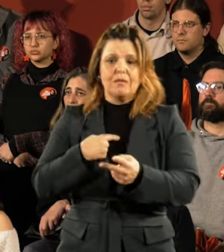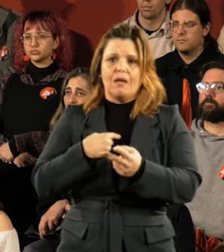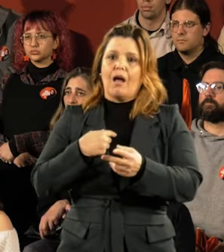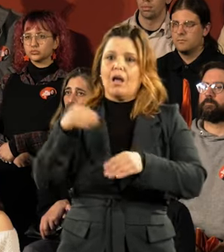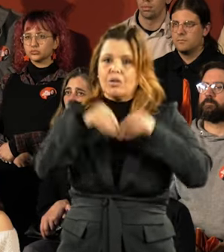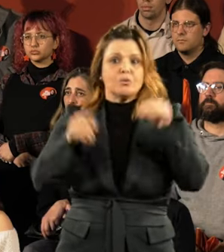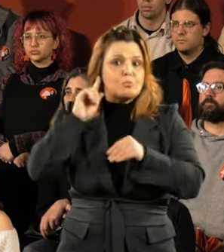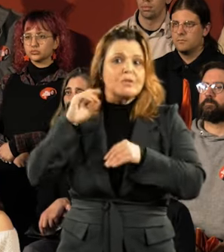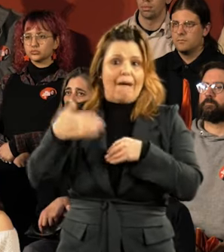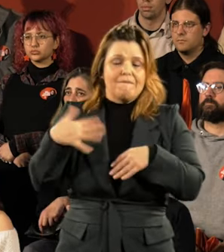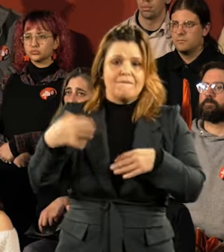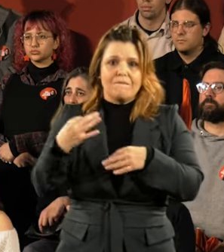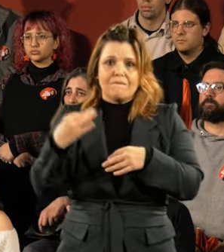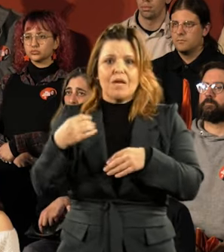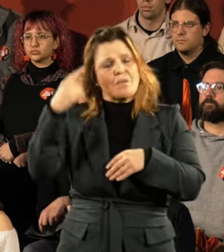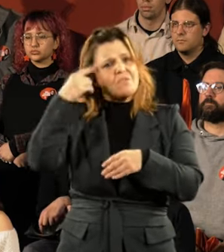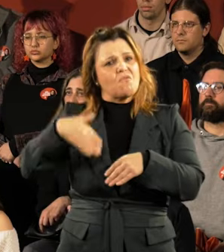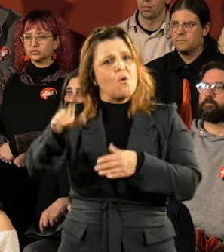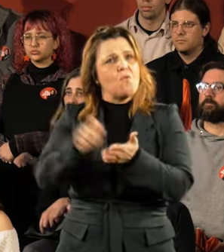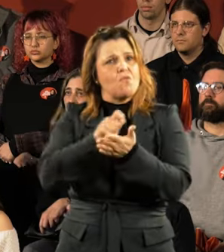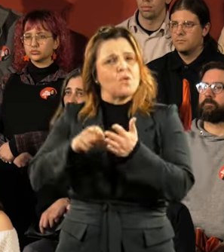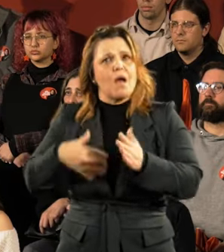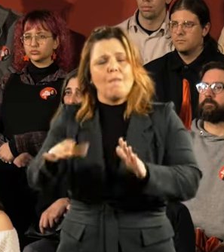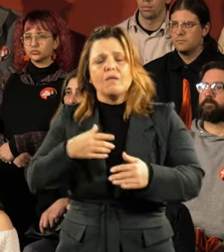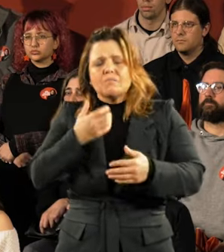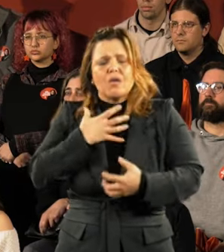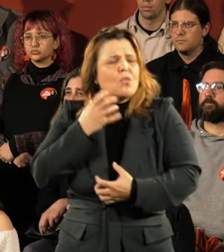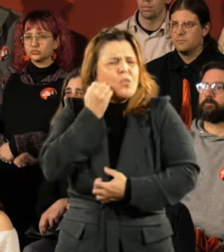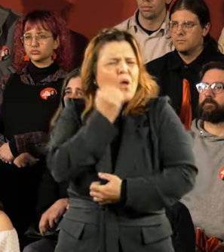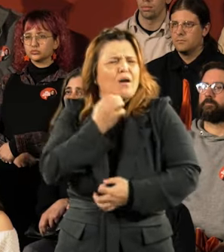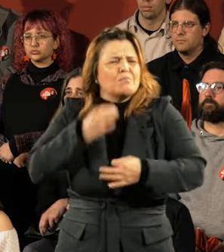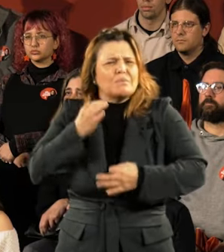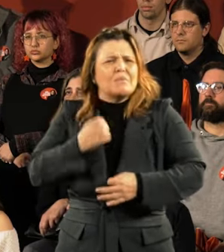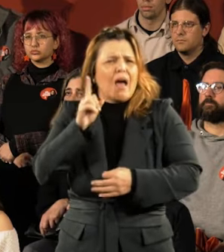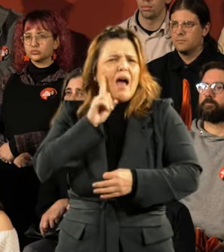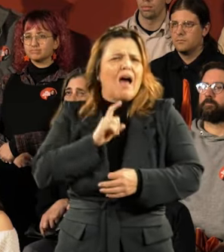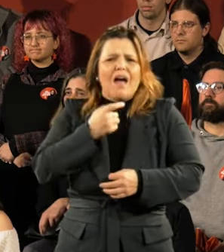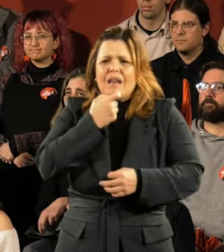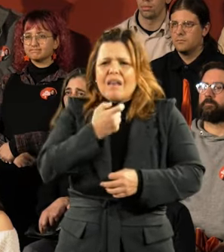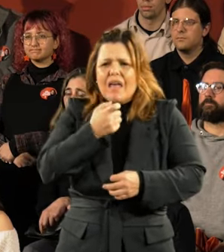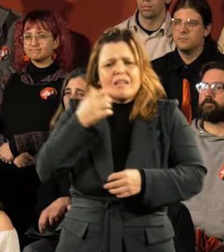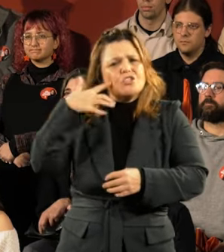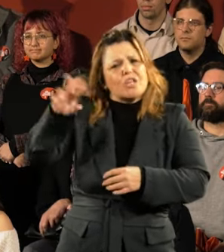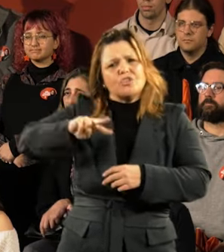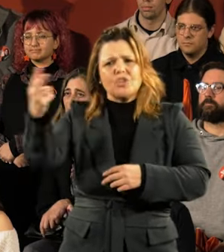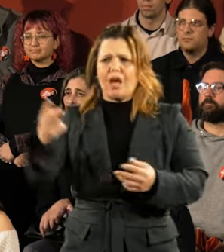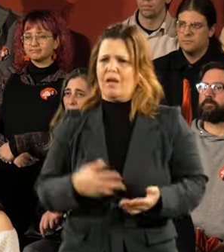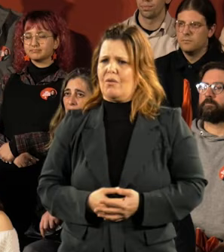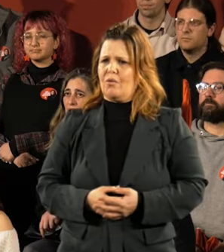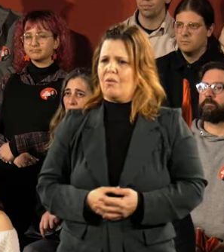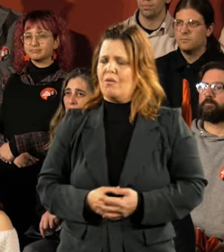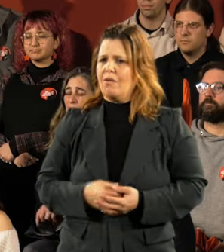importantes são muito importantes ela até pensa em votar mas o que lhe doía mesmo era a neta ter emigrado é falar